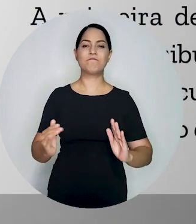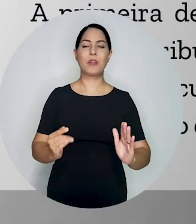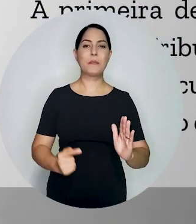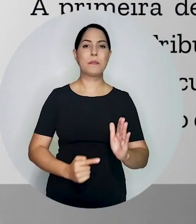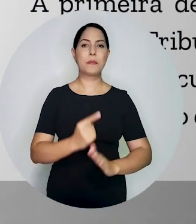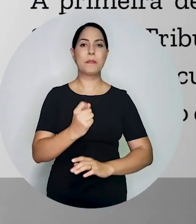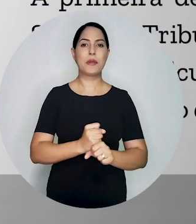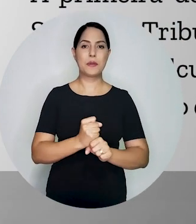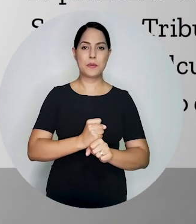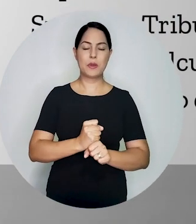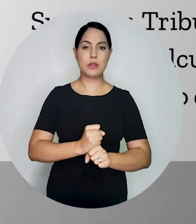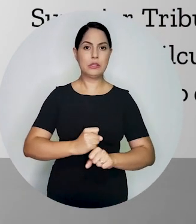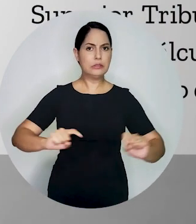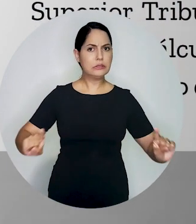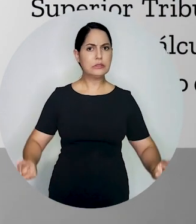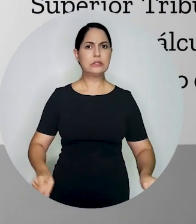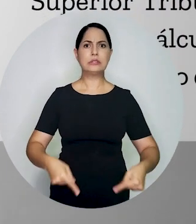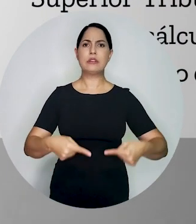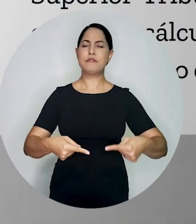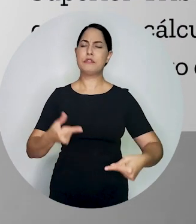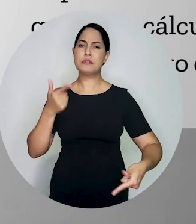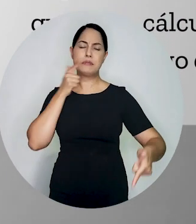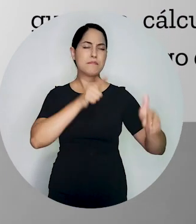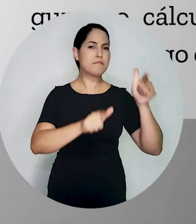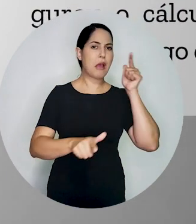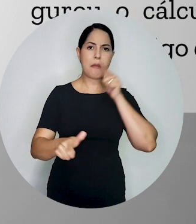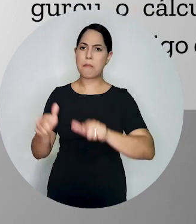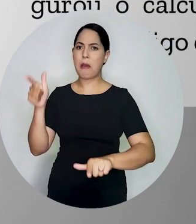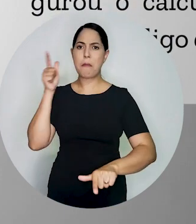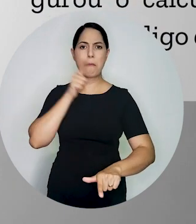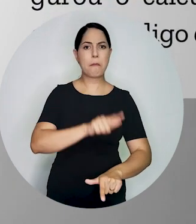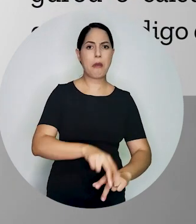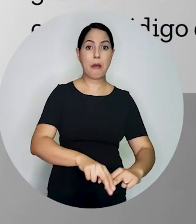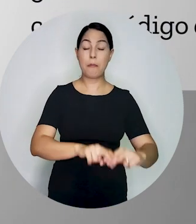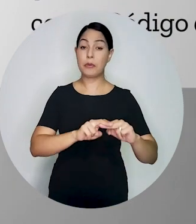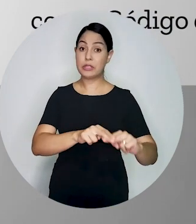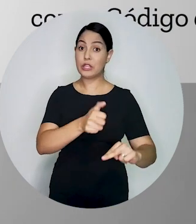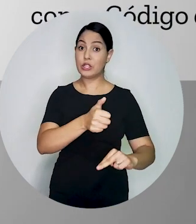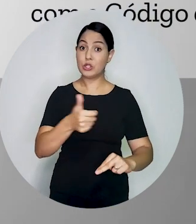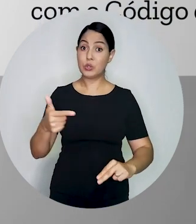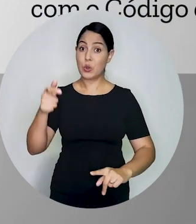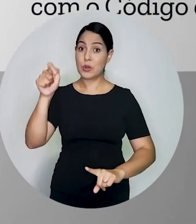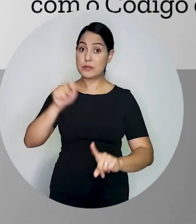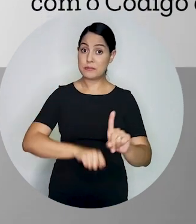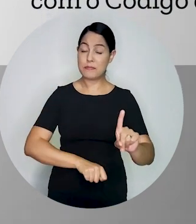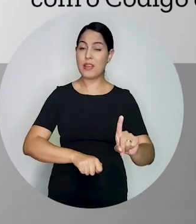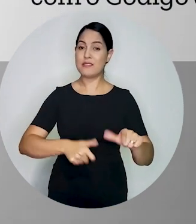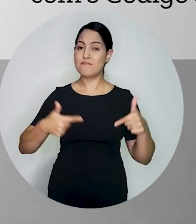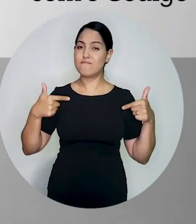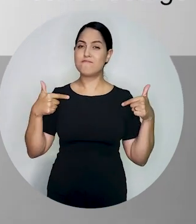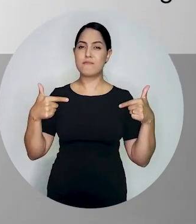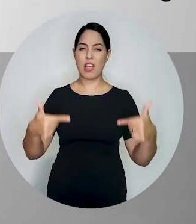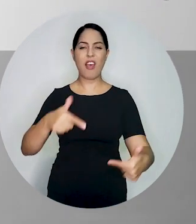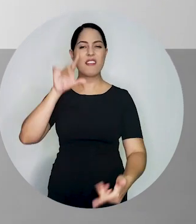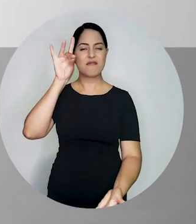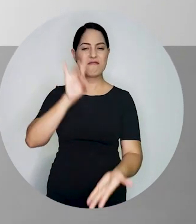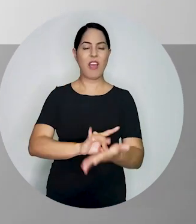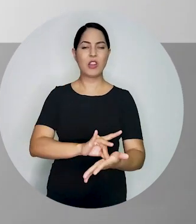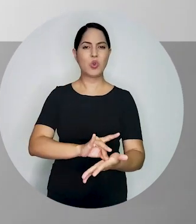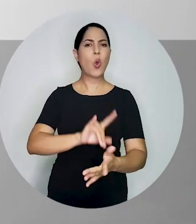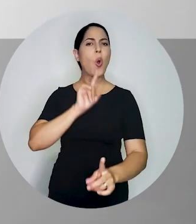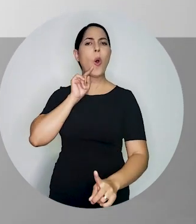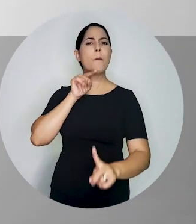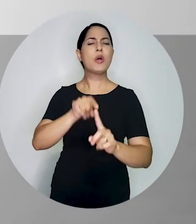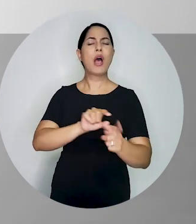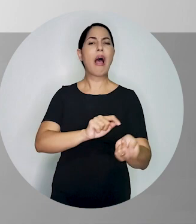Brasil. O saldo colhido entre os desafios colocados e as conquistas obtidas nesses quase 12 meses confirmou a